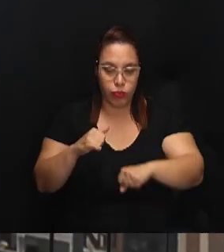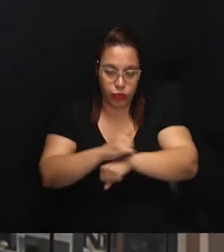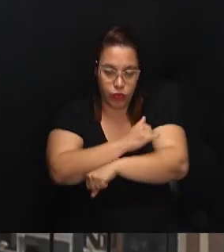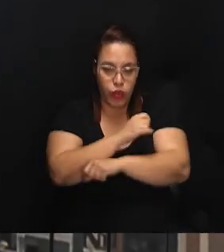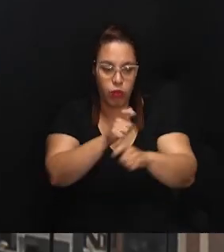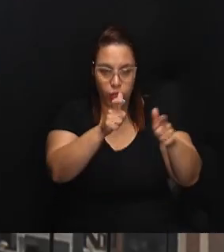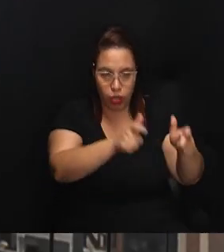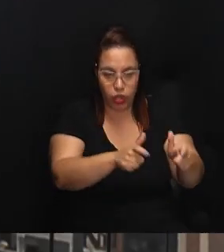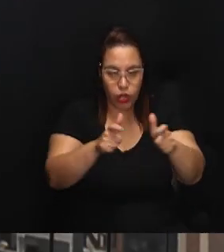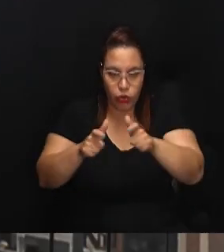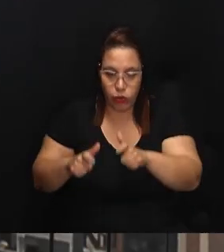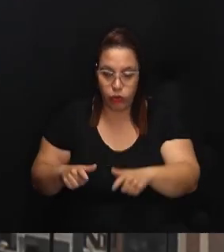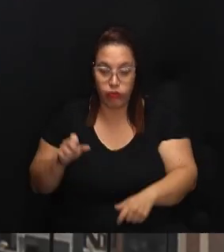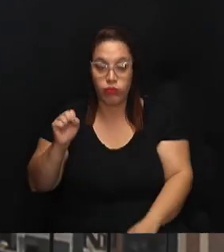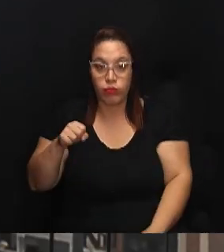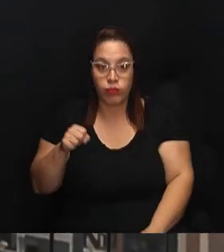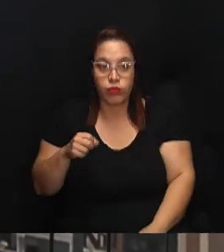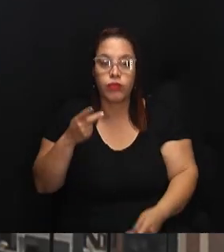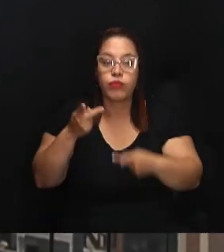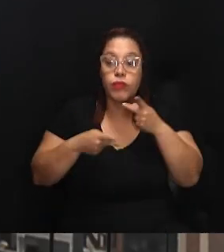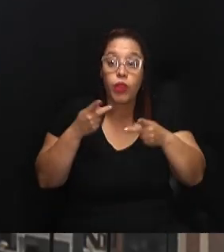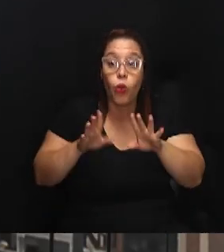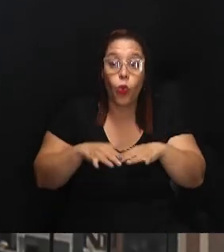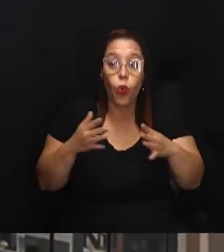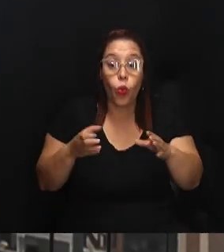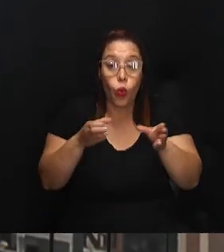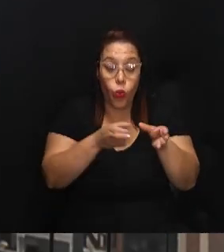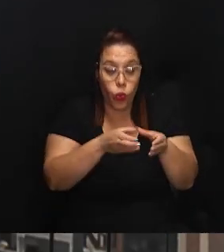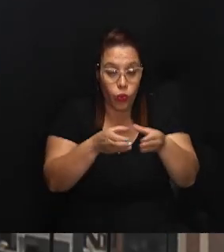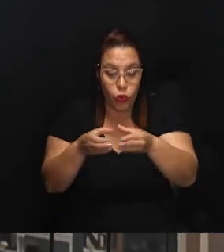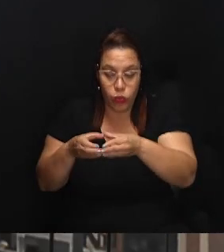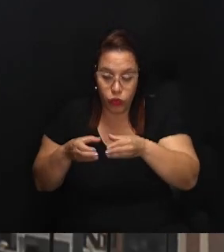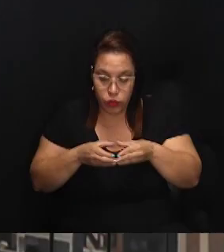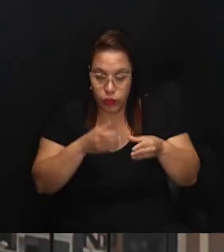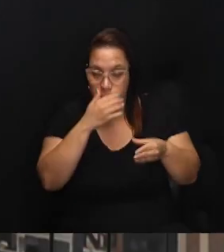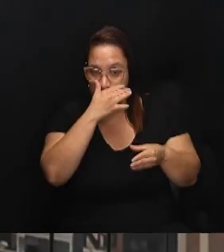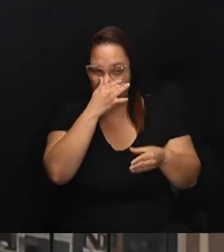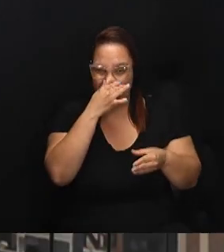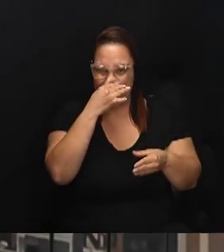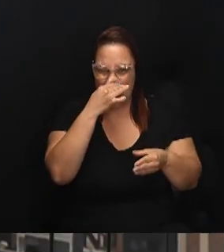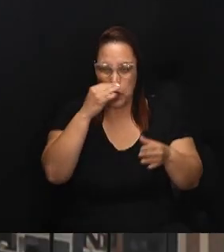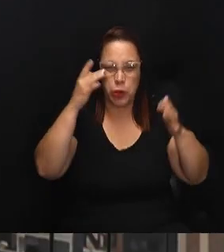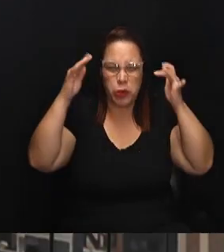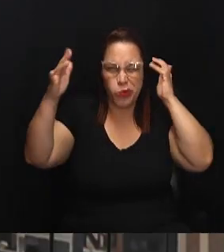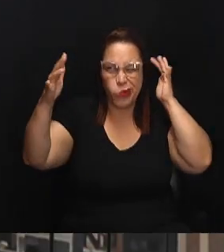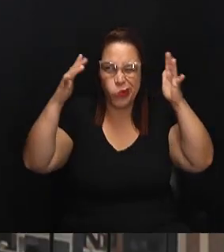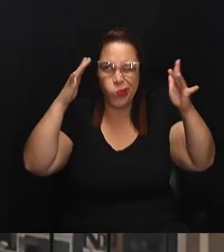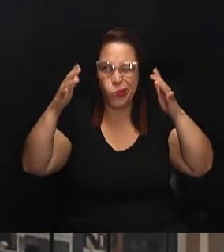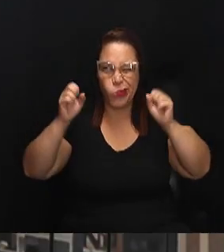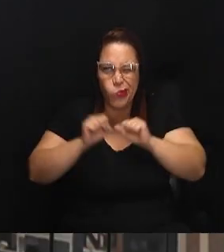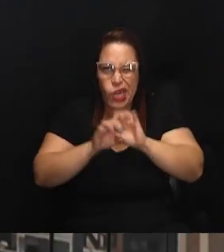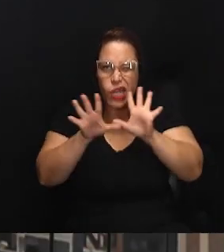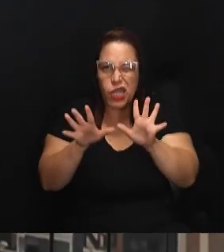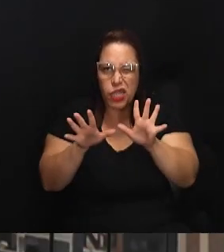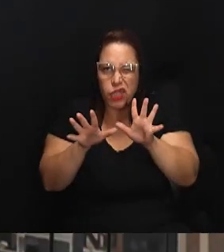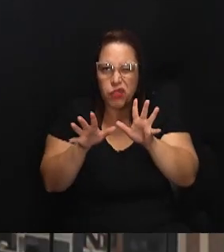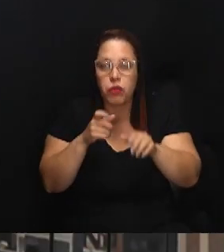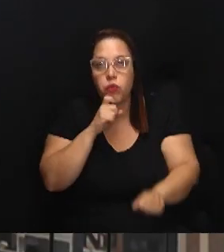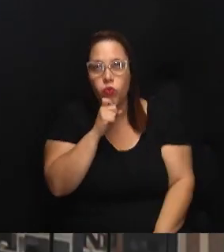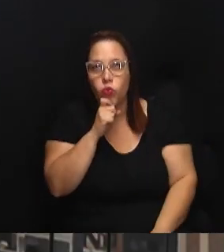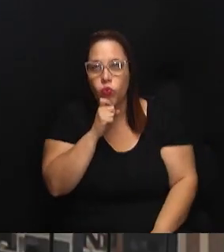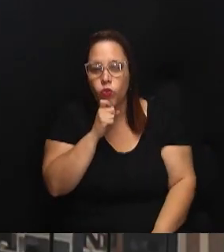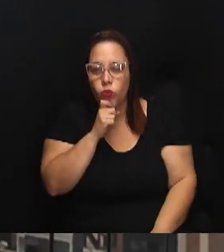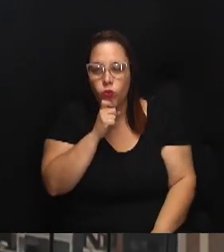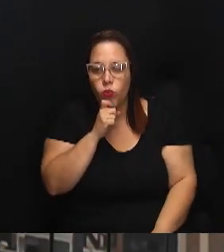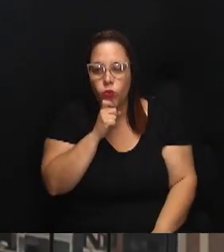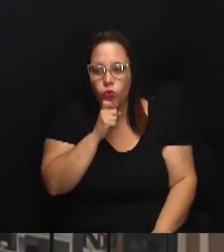e os equipamentos para ir até o local, né? Eu queria que você falasse quais as equipes que participaram, para a gente ter uma ideia assim mais clara